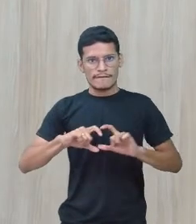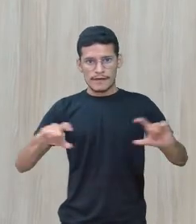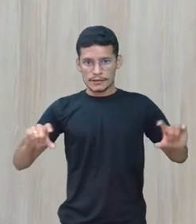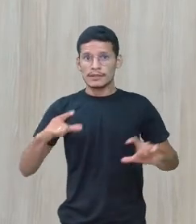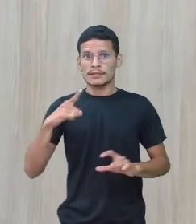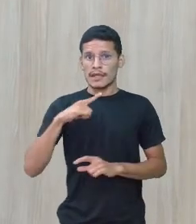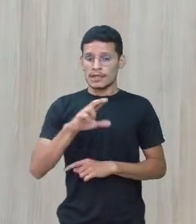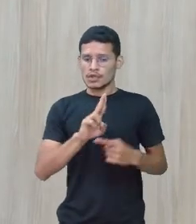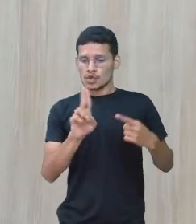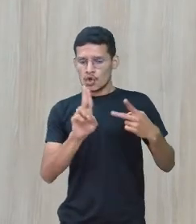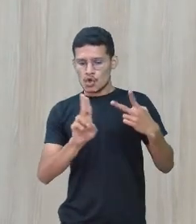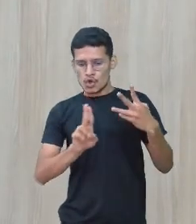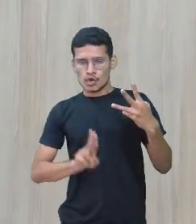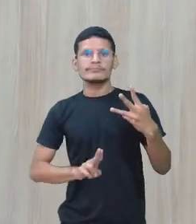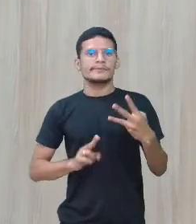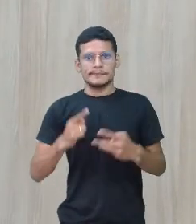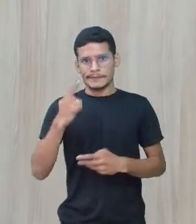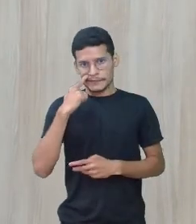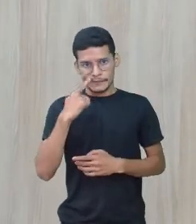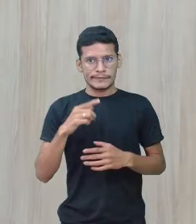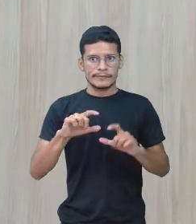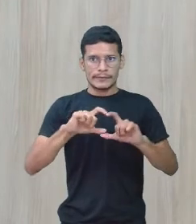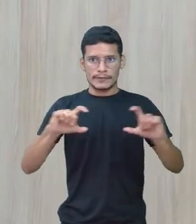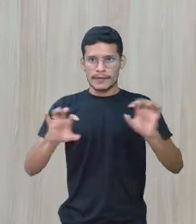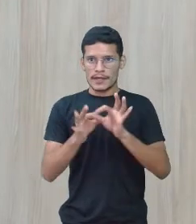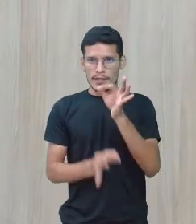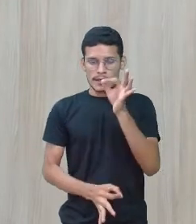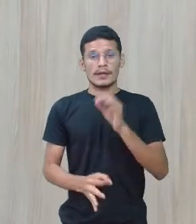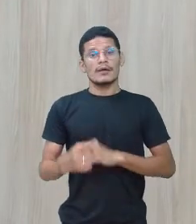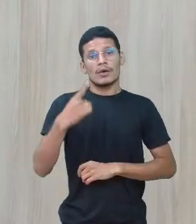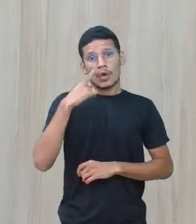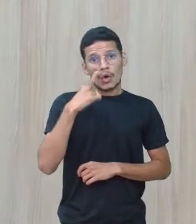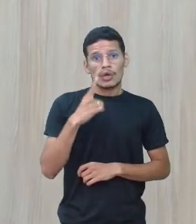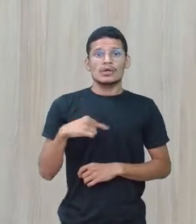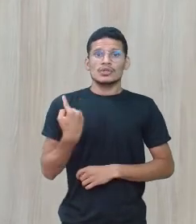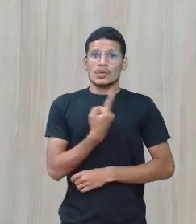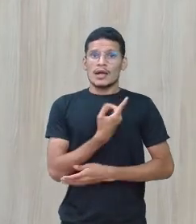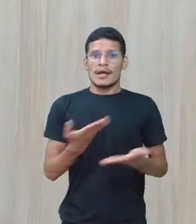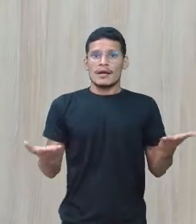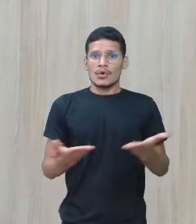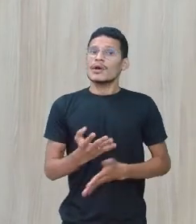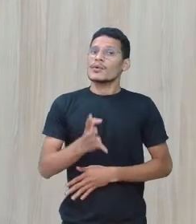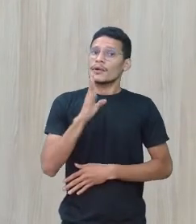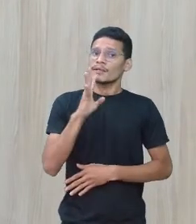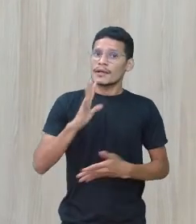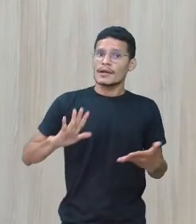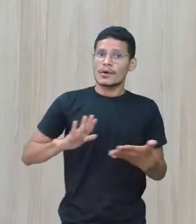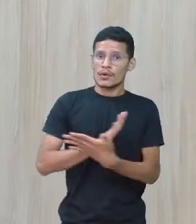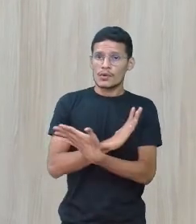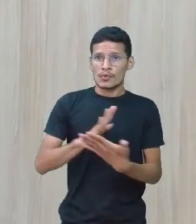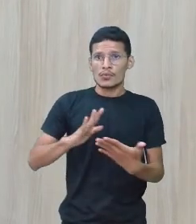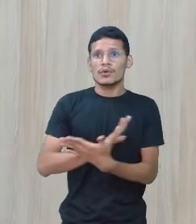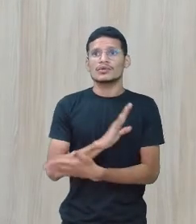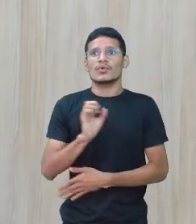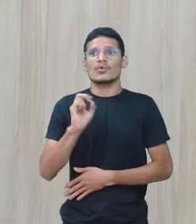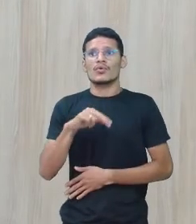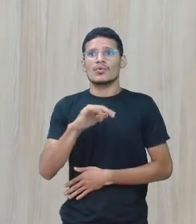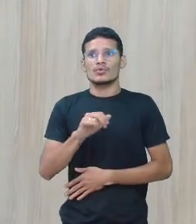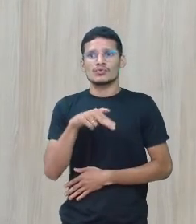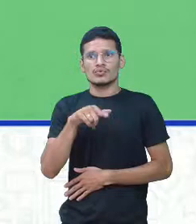são enormes. Haja fôlego. E aí, vamos conhecer algumas das